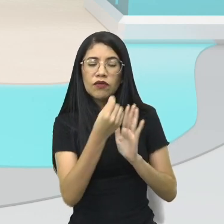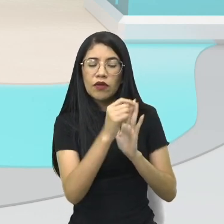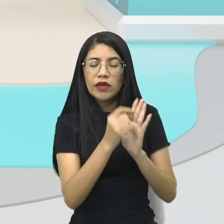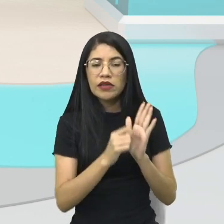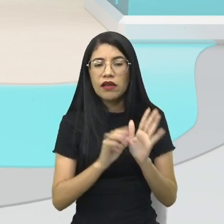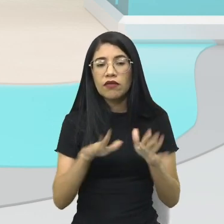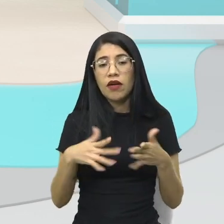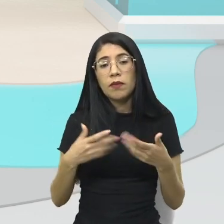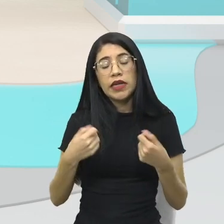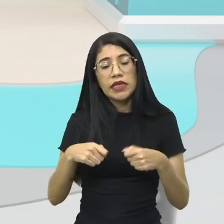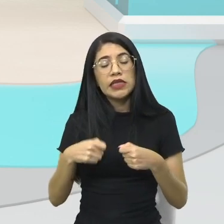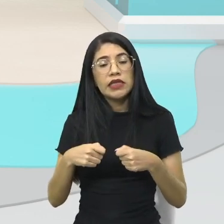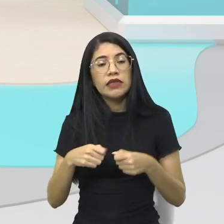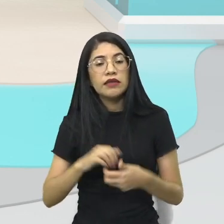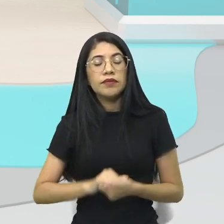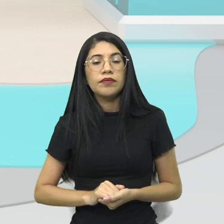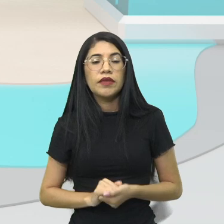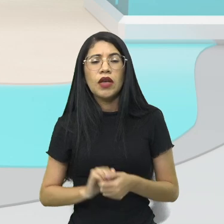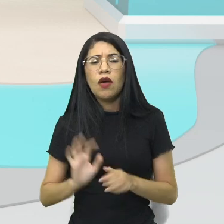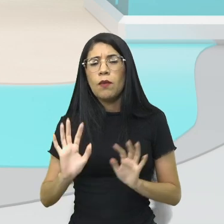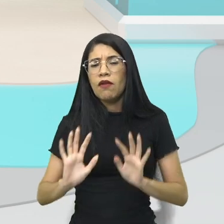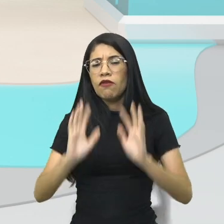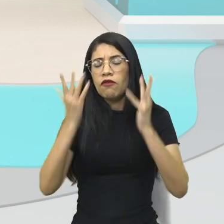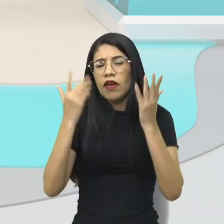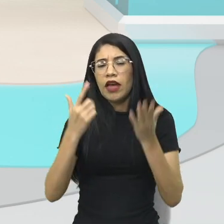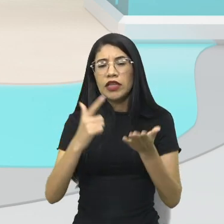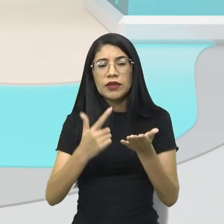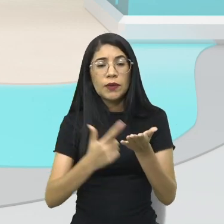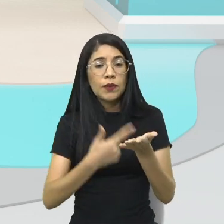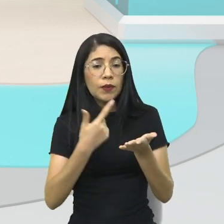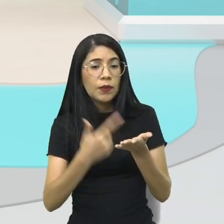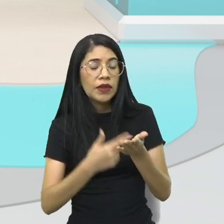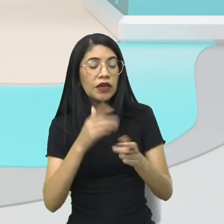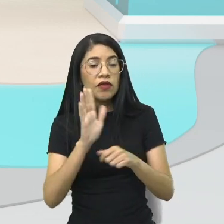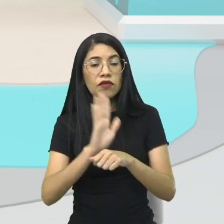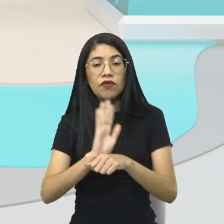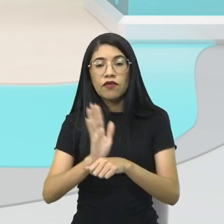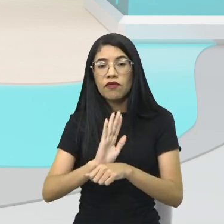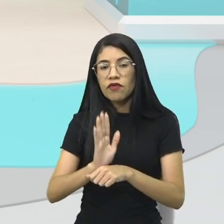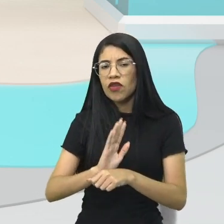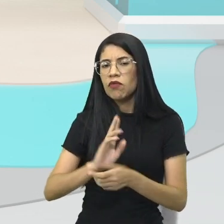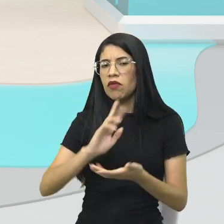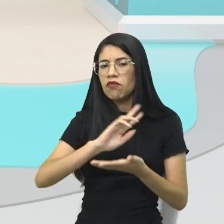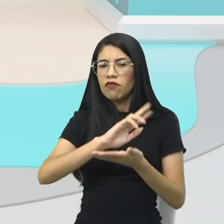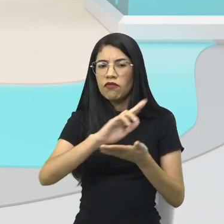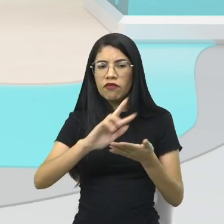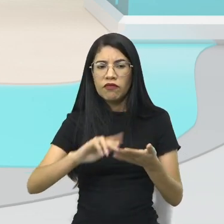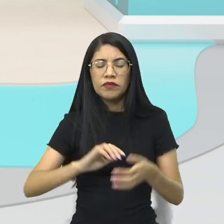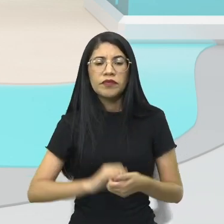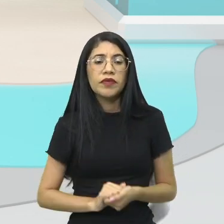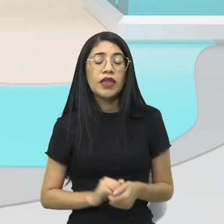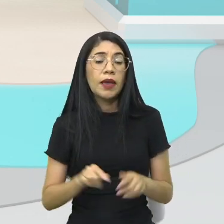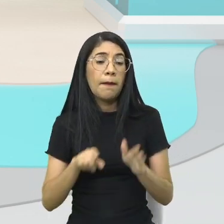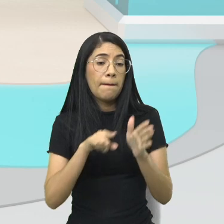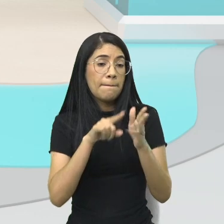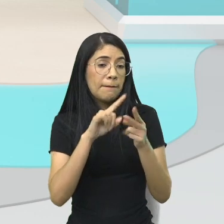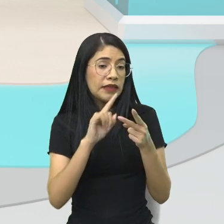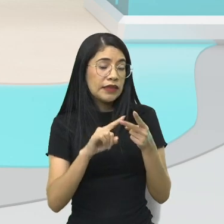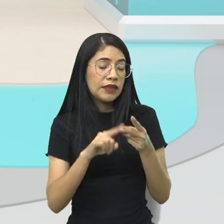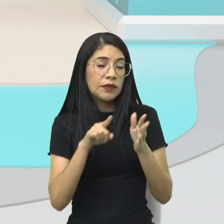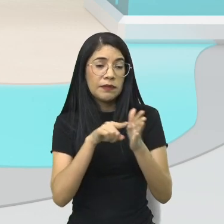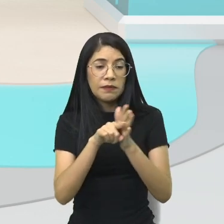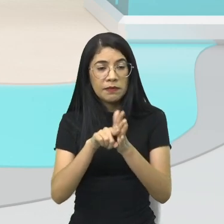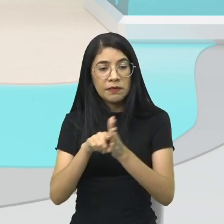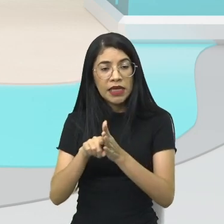tratar? Precisamos escolher esse objeto. Um festejo, um livro, né? Um filme. Pesquisar informações sobre